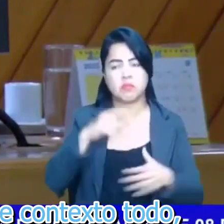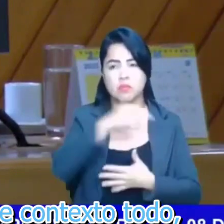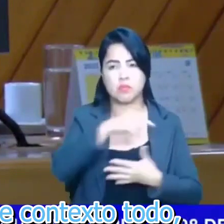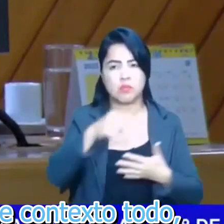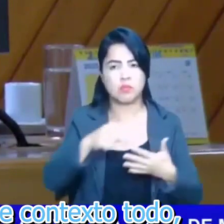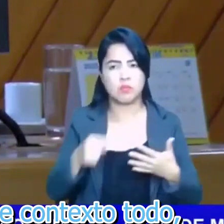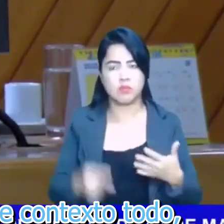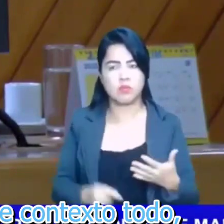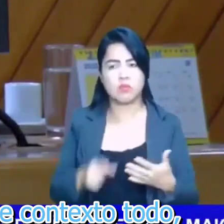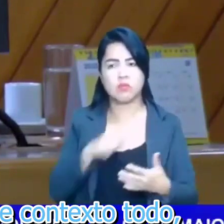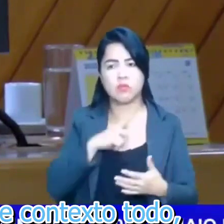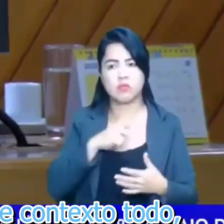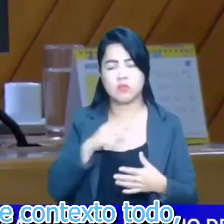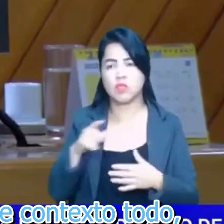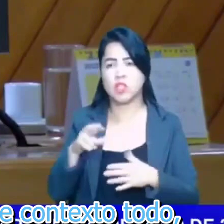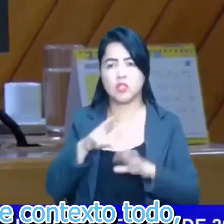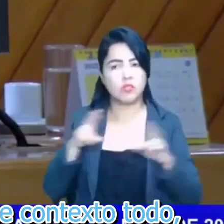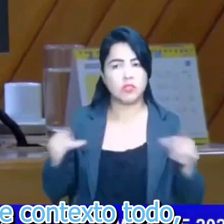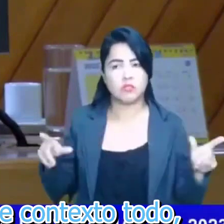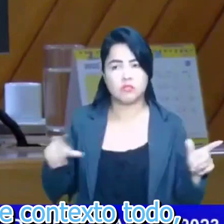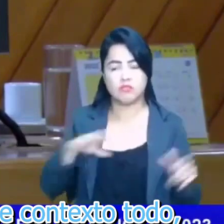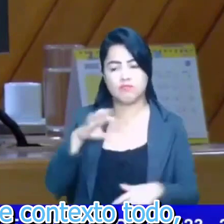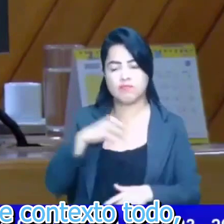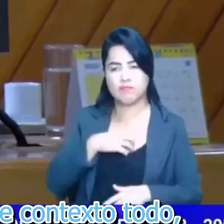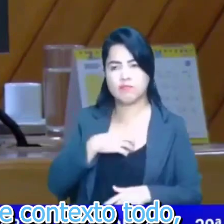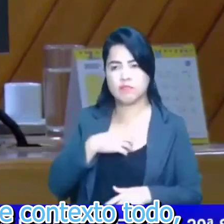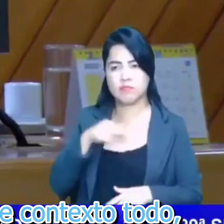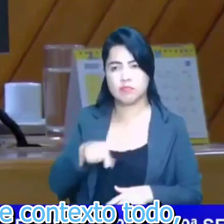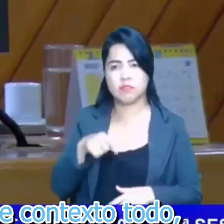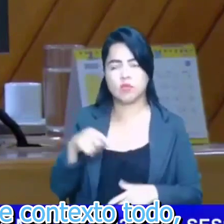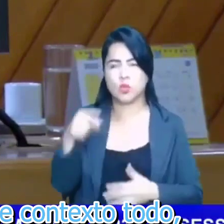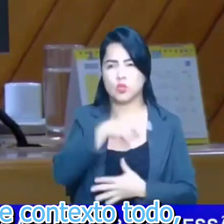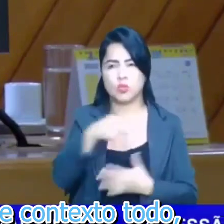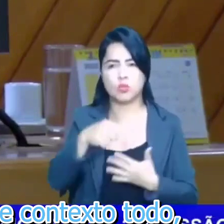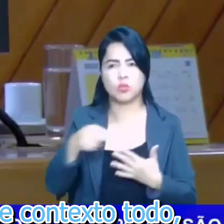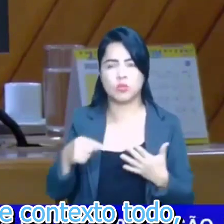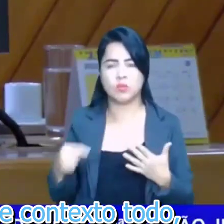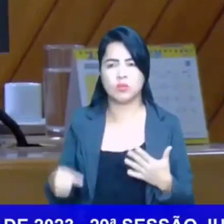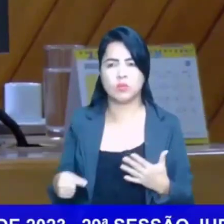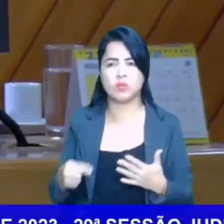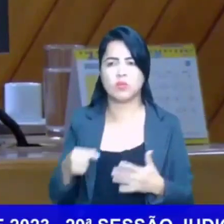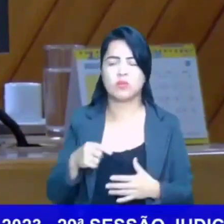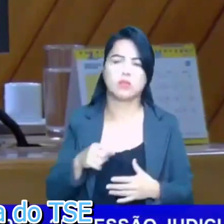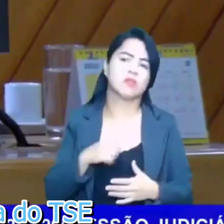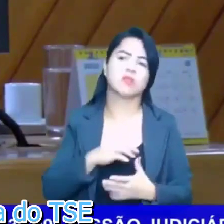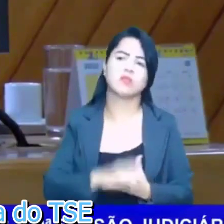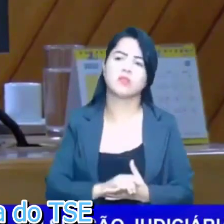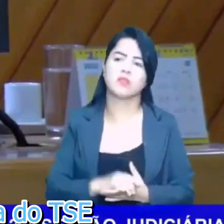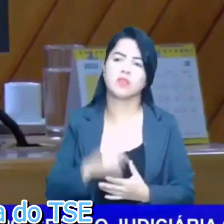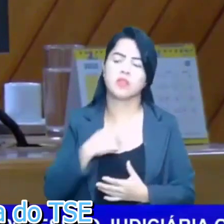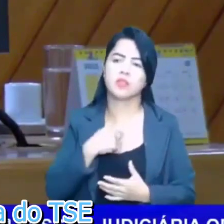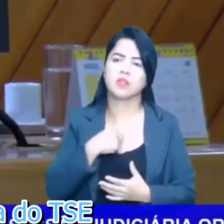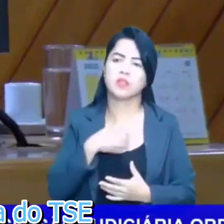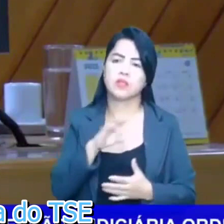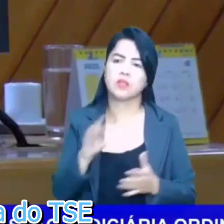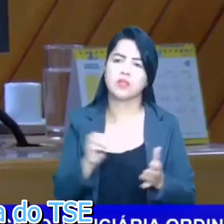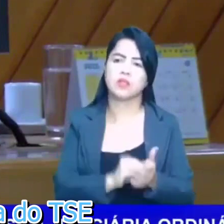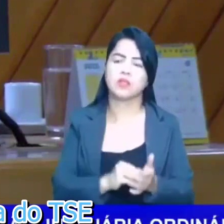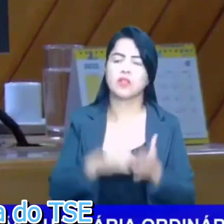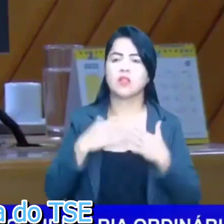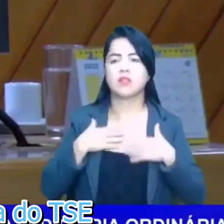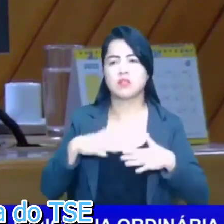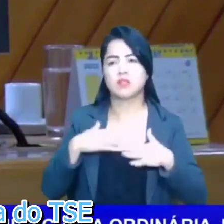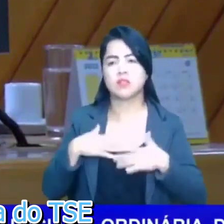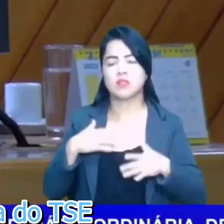para a configuração dos delitos são distintos. Então, nesse contexto todo, inclusive estou juntando aqui